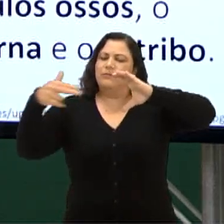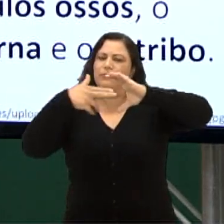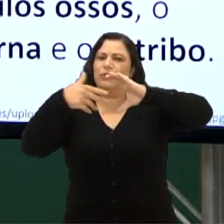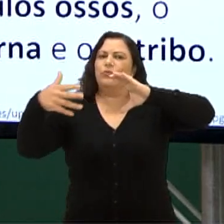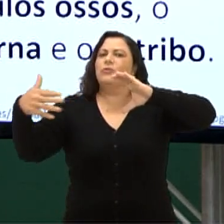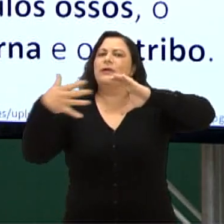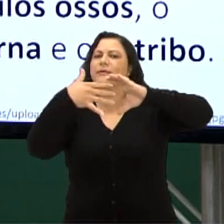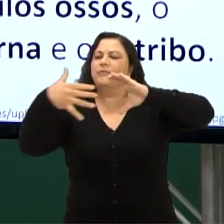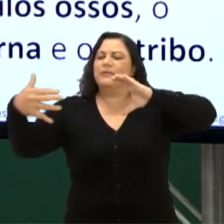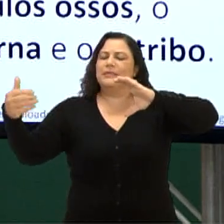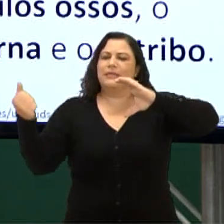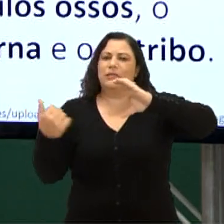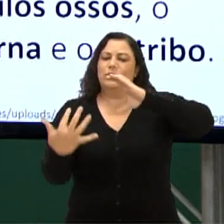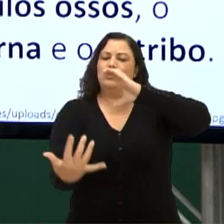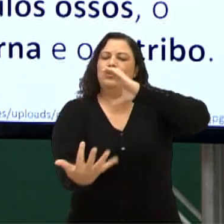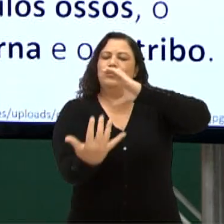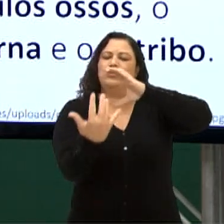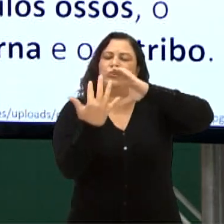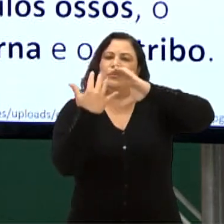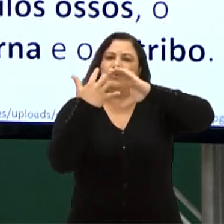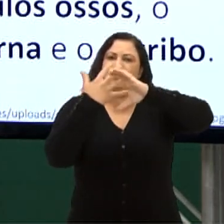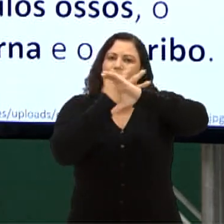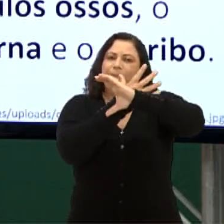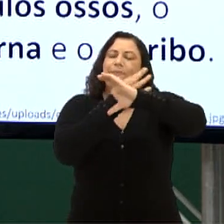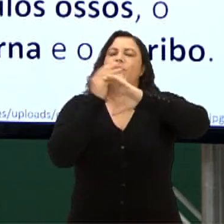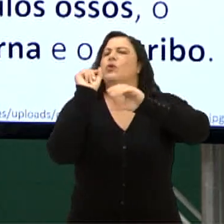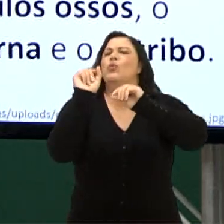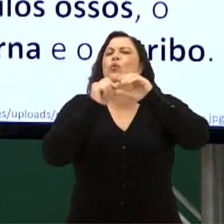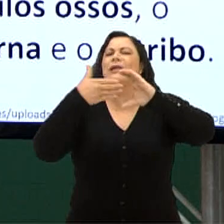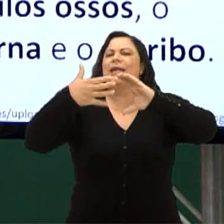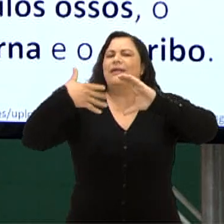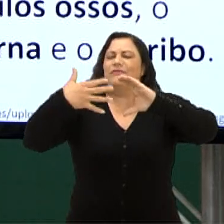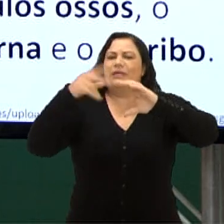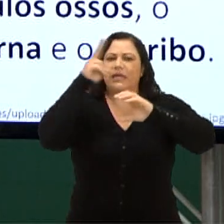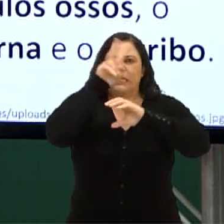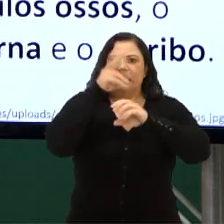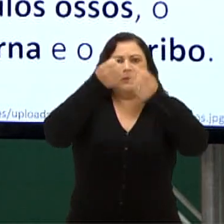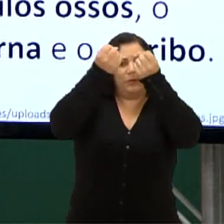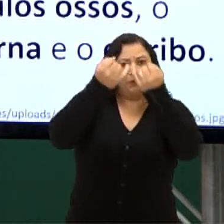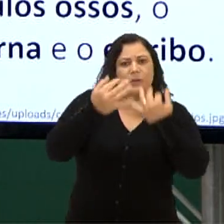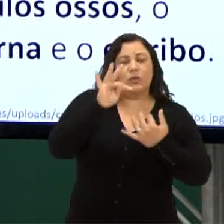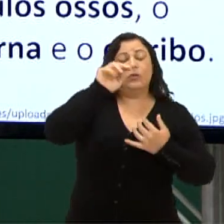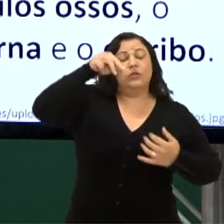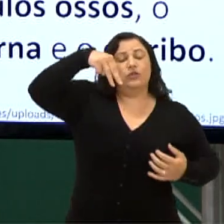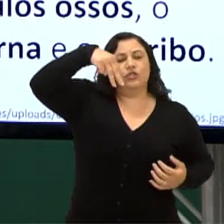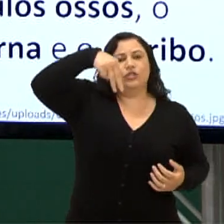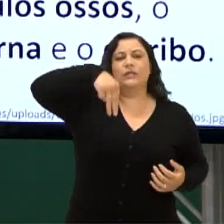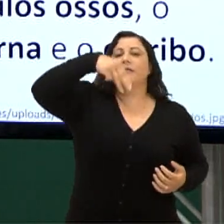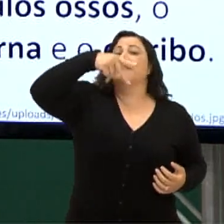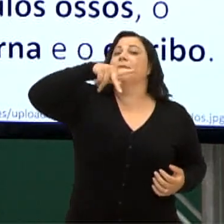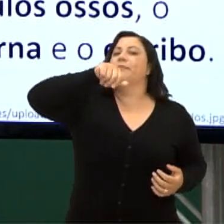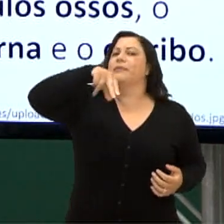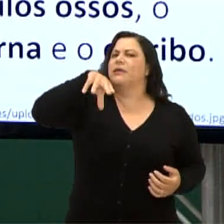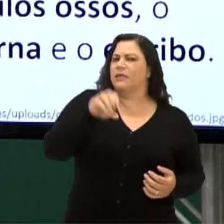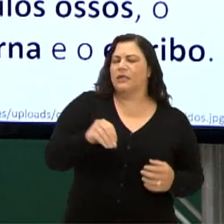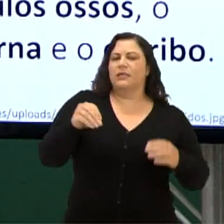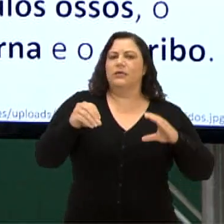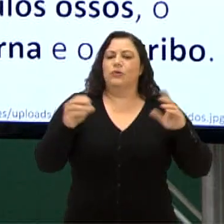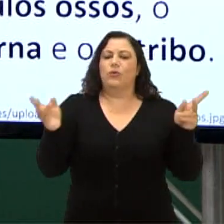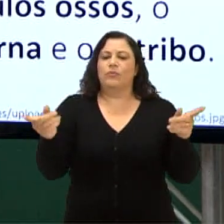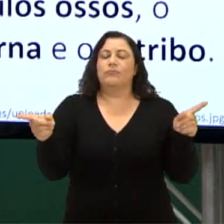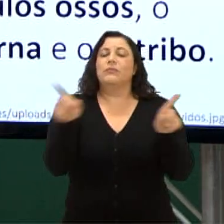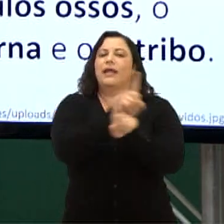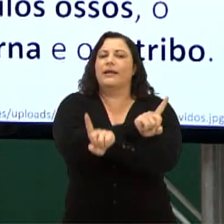média. Lembra que eu falei que o tímpano é a transição entre a orelha externa e a